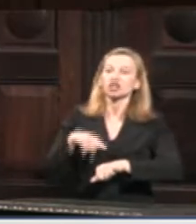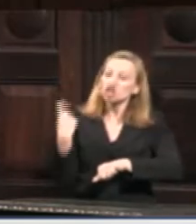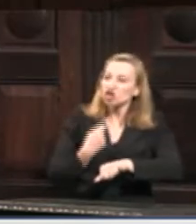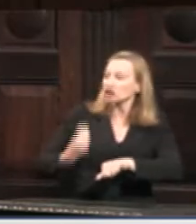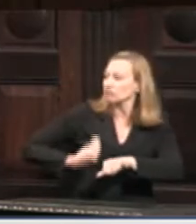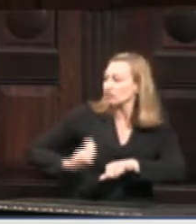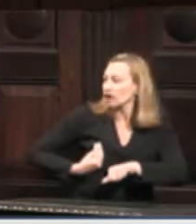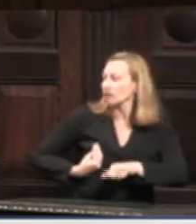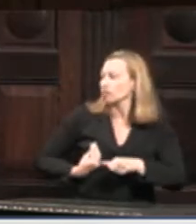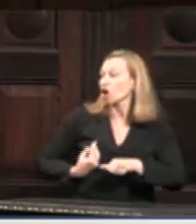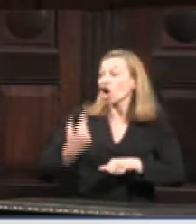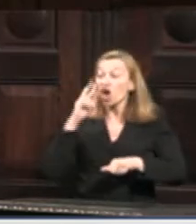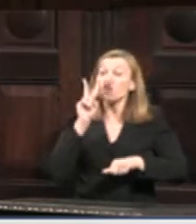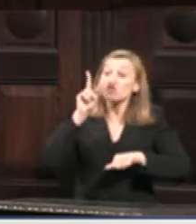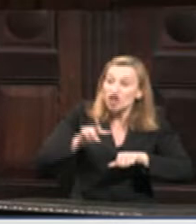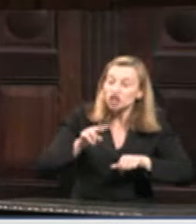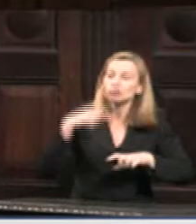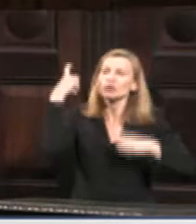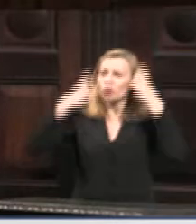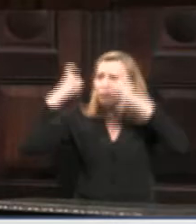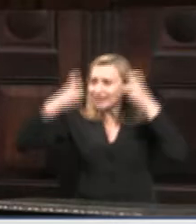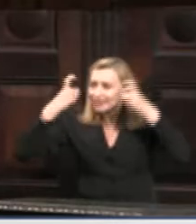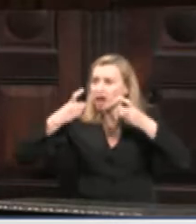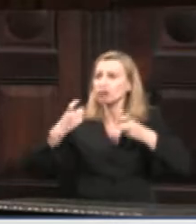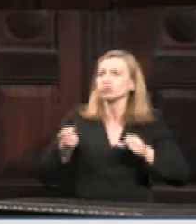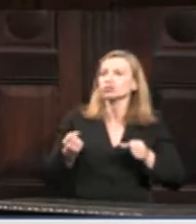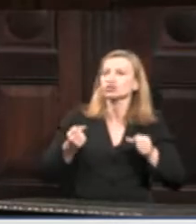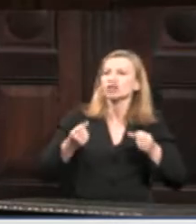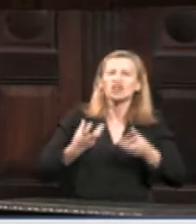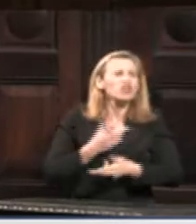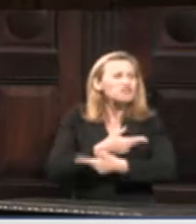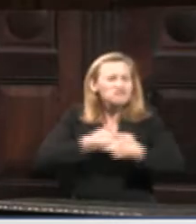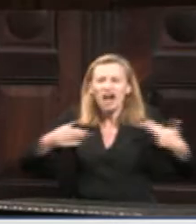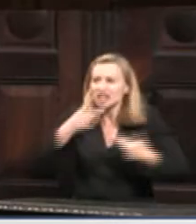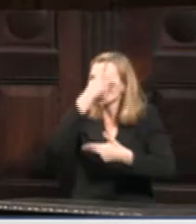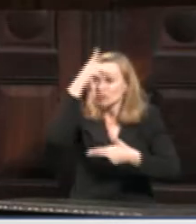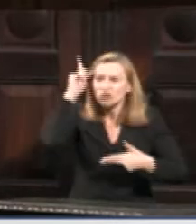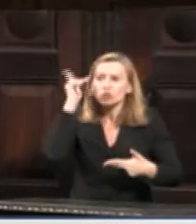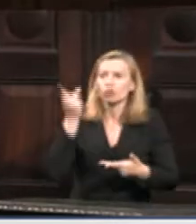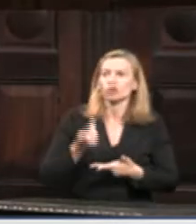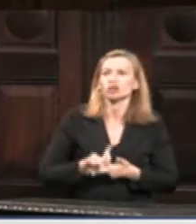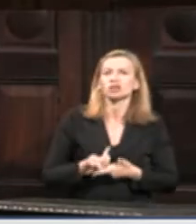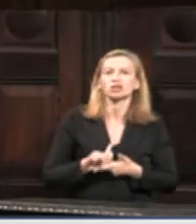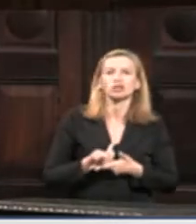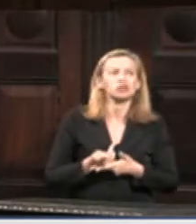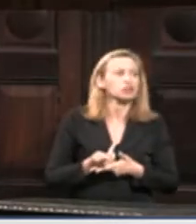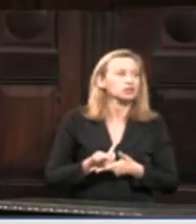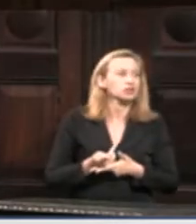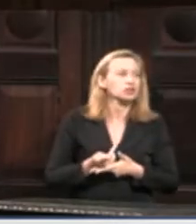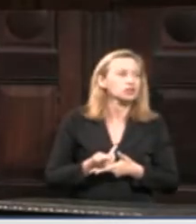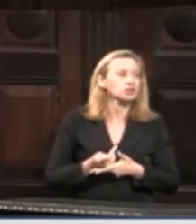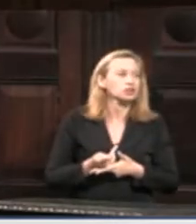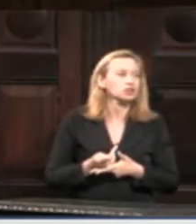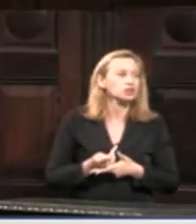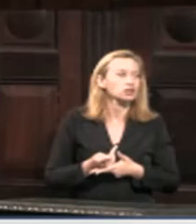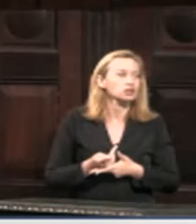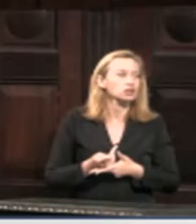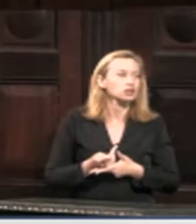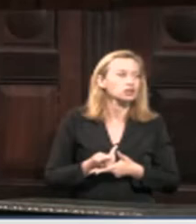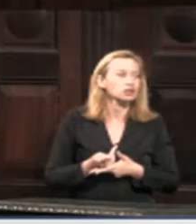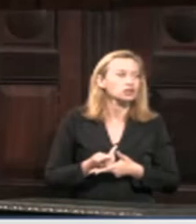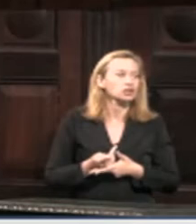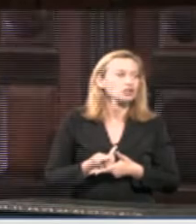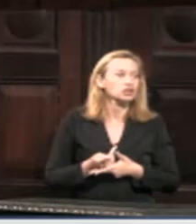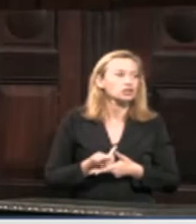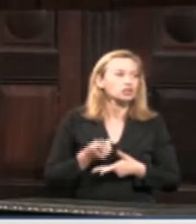eu vejo com preocupação muita gente que se retroalimenta na